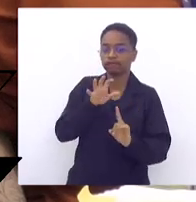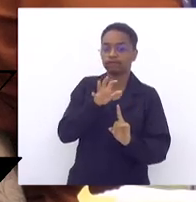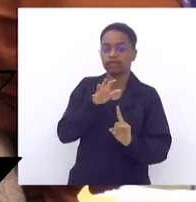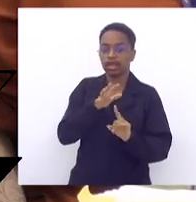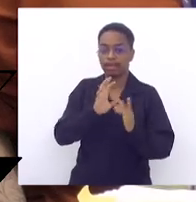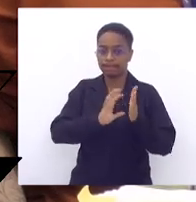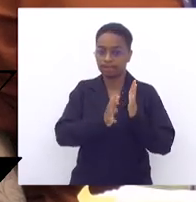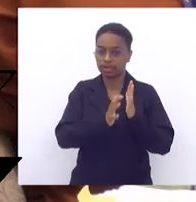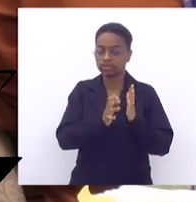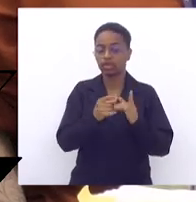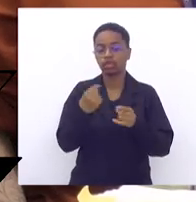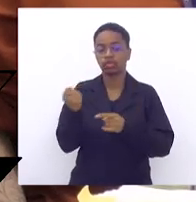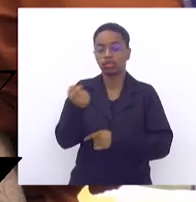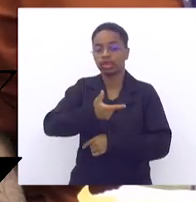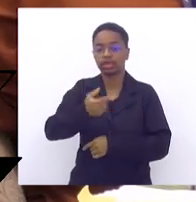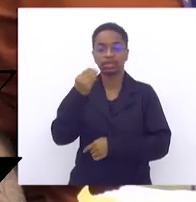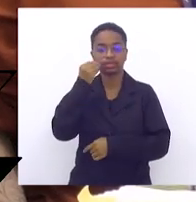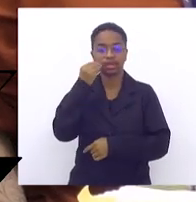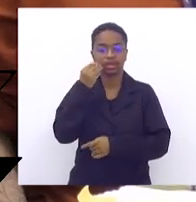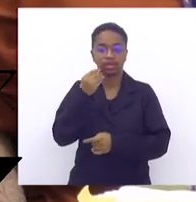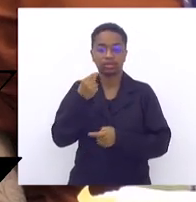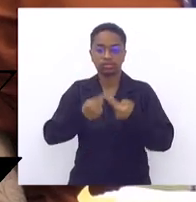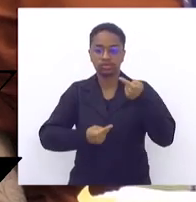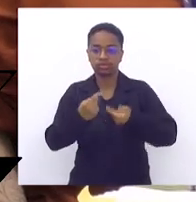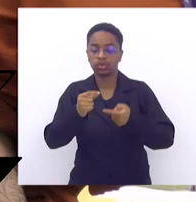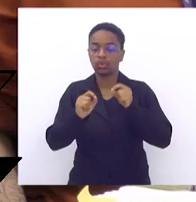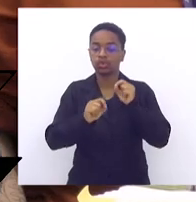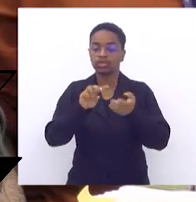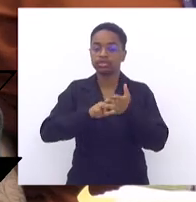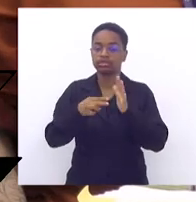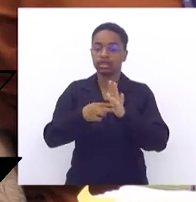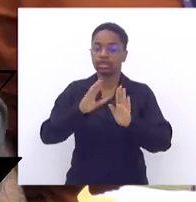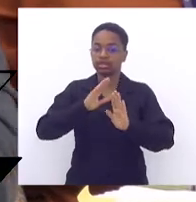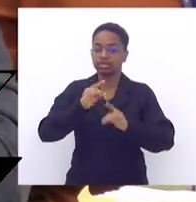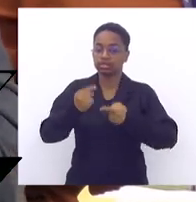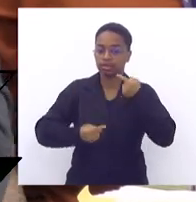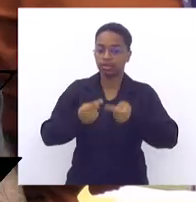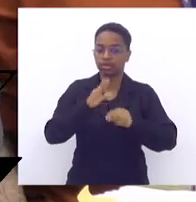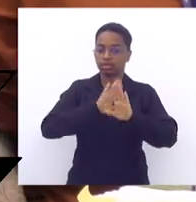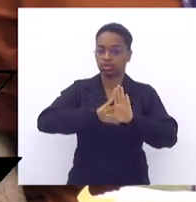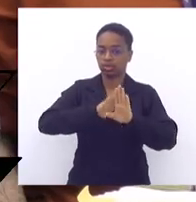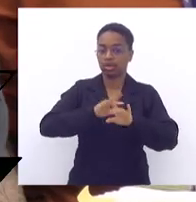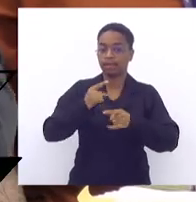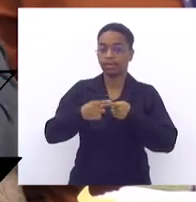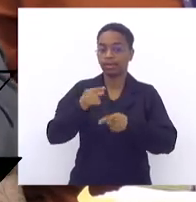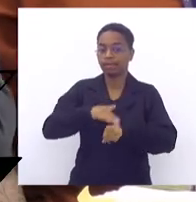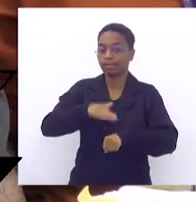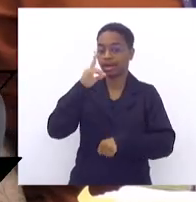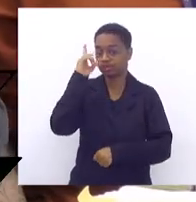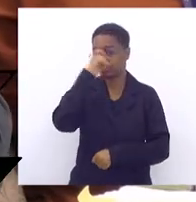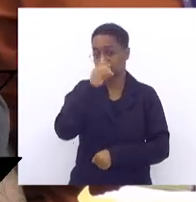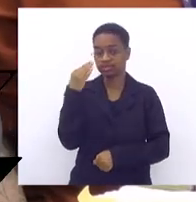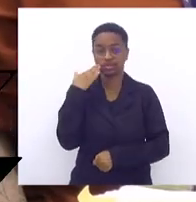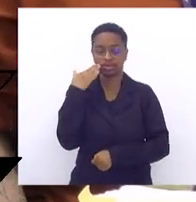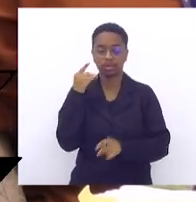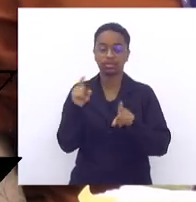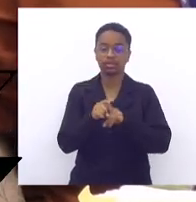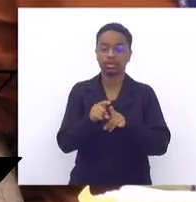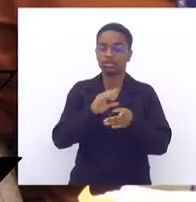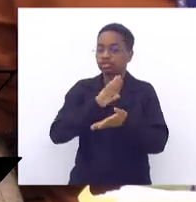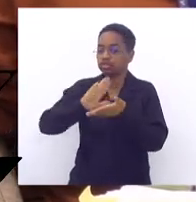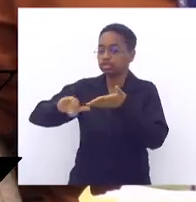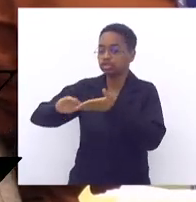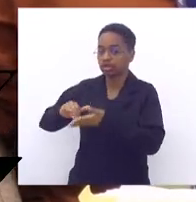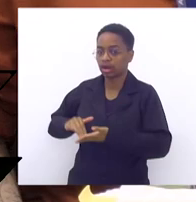tenta delimitar o que é o debate ideológico, que é algo mais difícil de você diferenciar e retirar daquilo